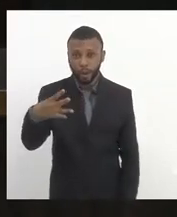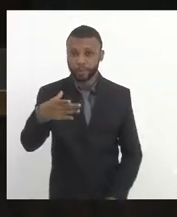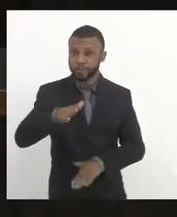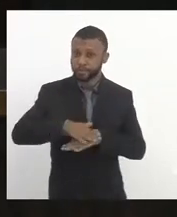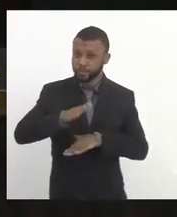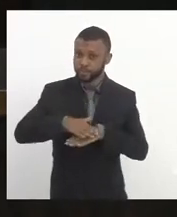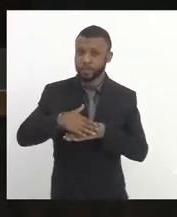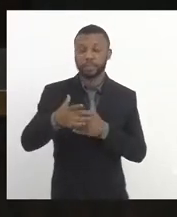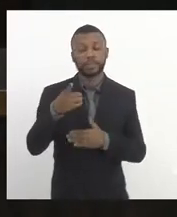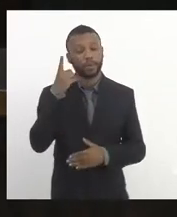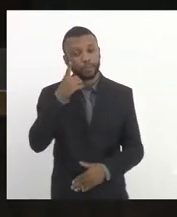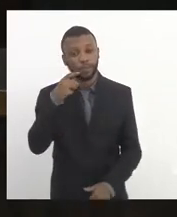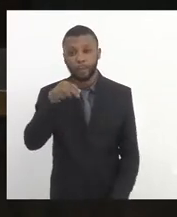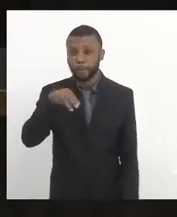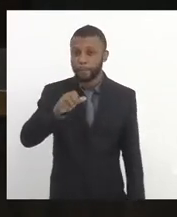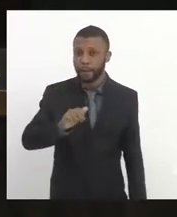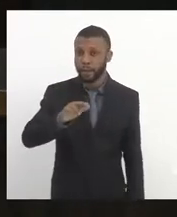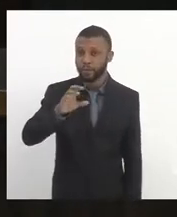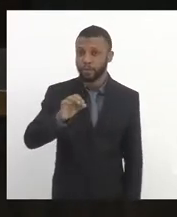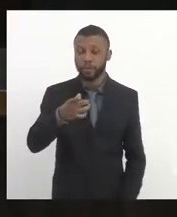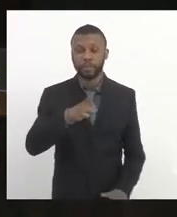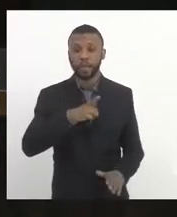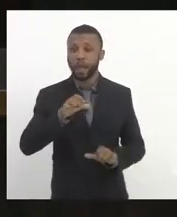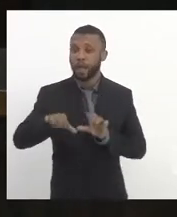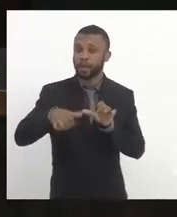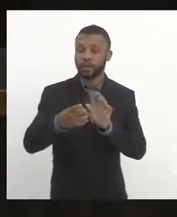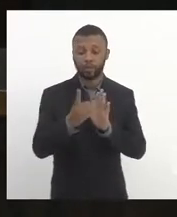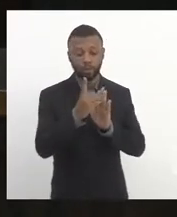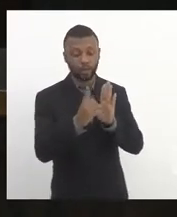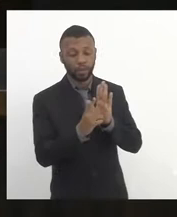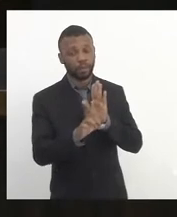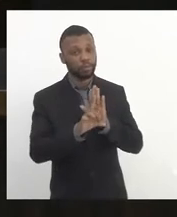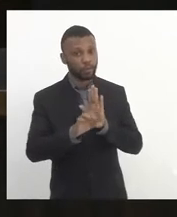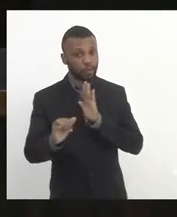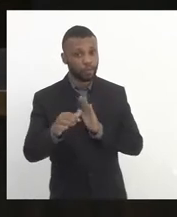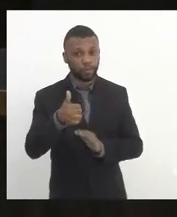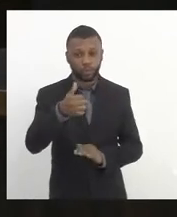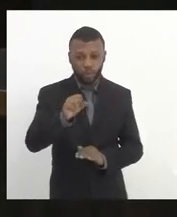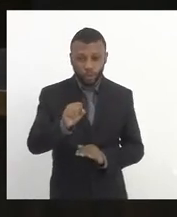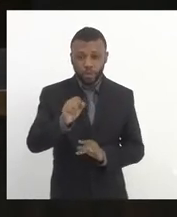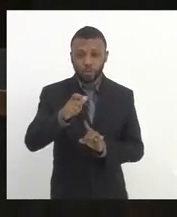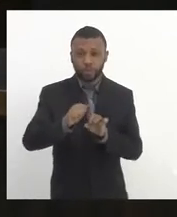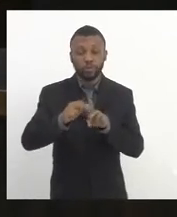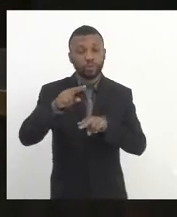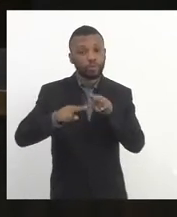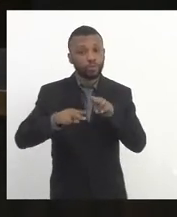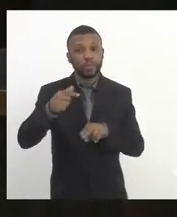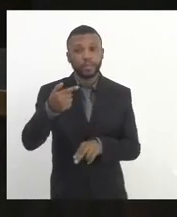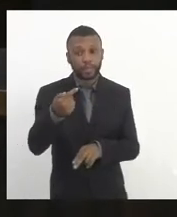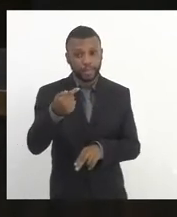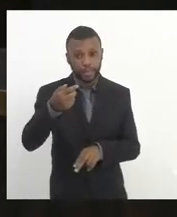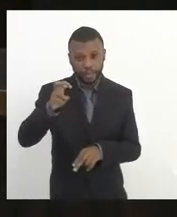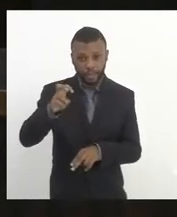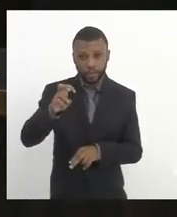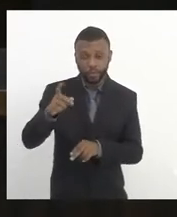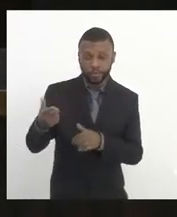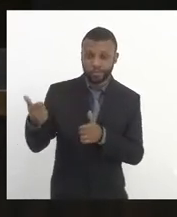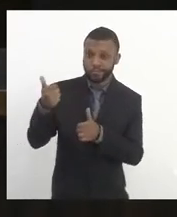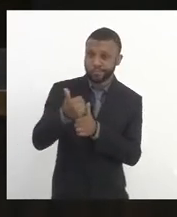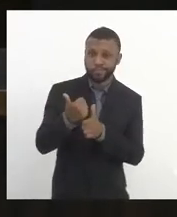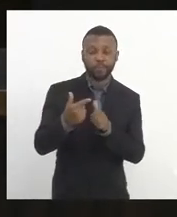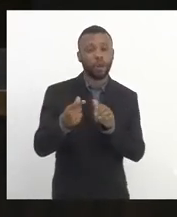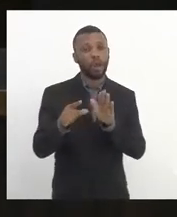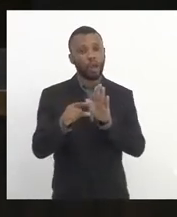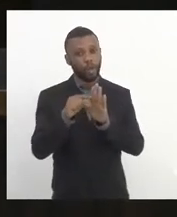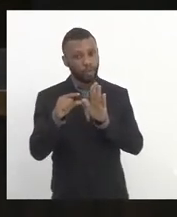Márcio Galberto, que altera o decreto-lei 220, de 18 de julho de 75, e acrescenta o artigo 18 para conferir adicional